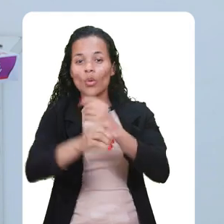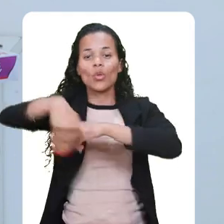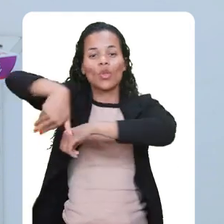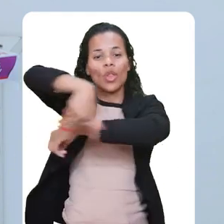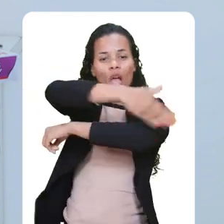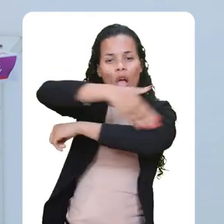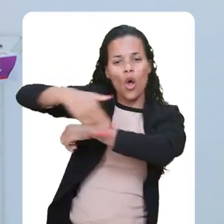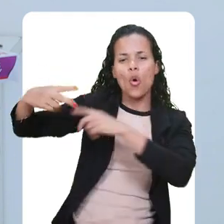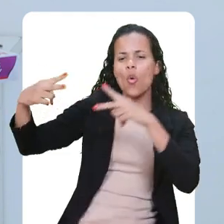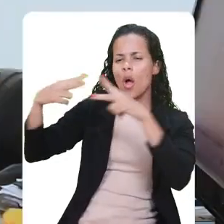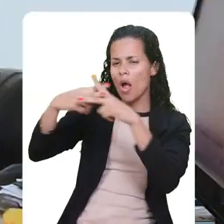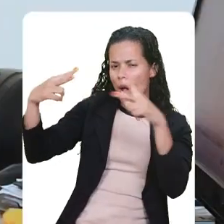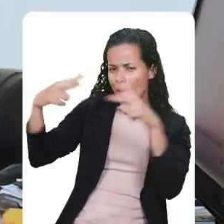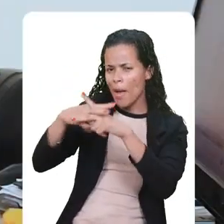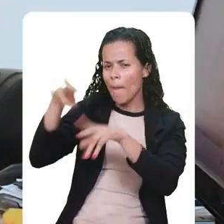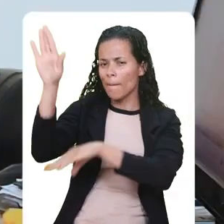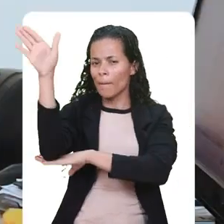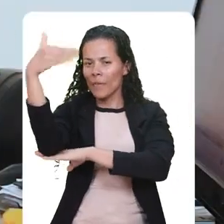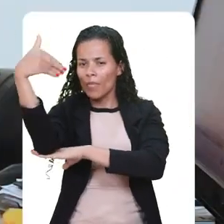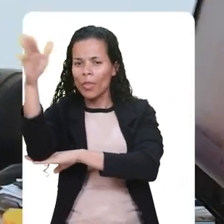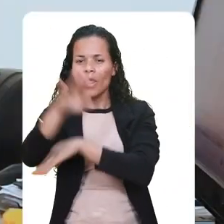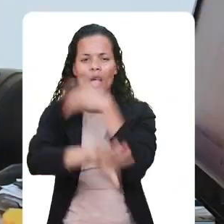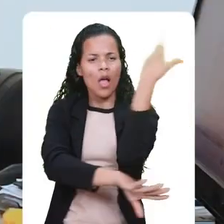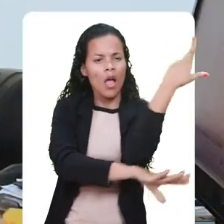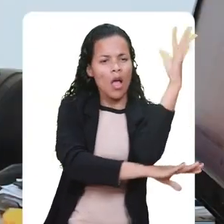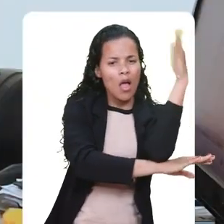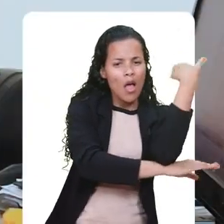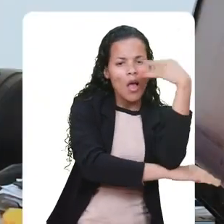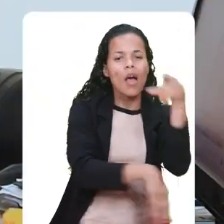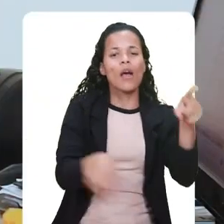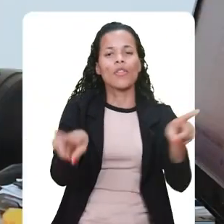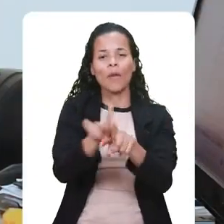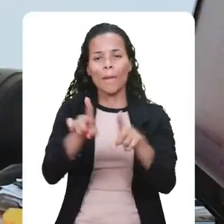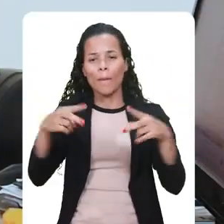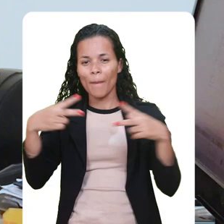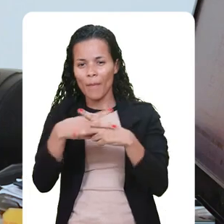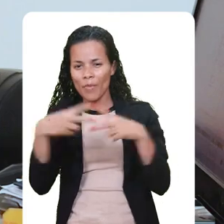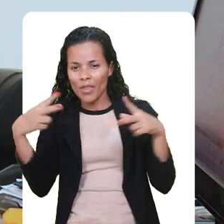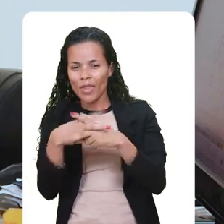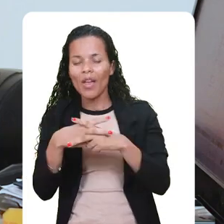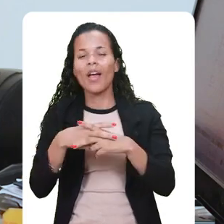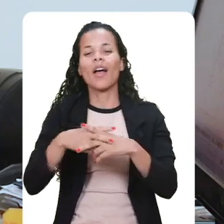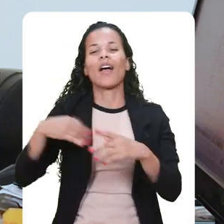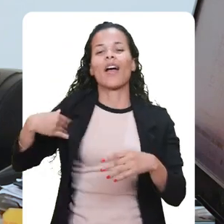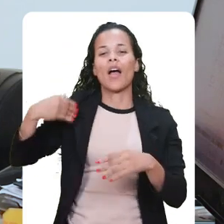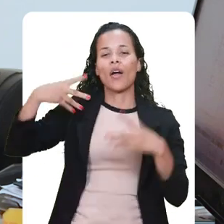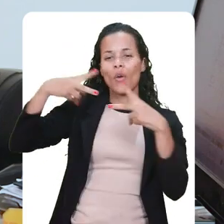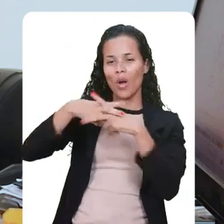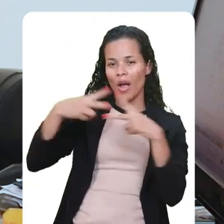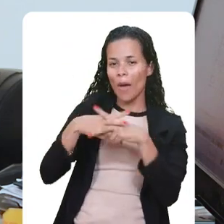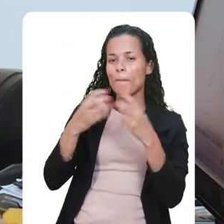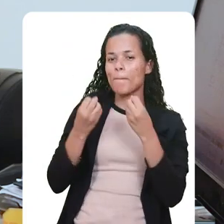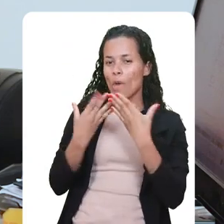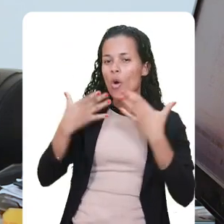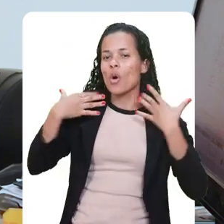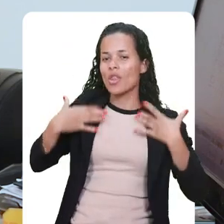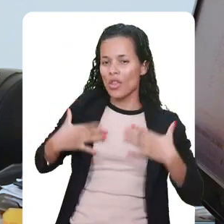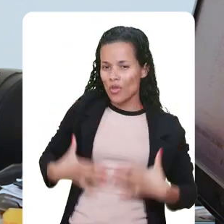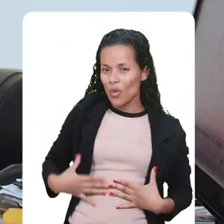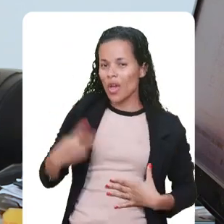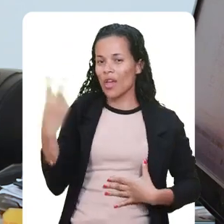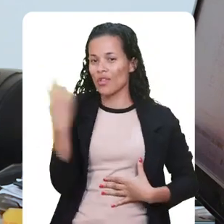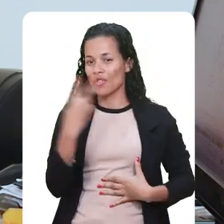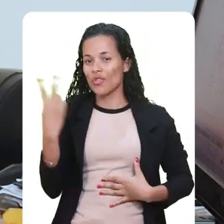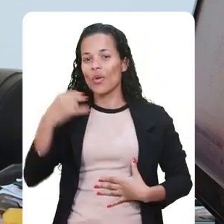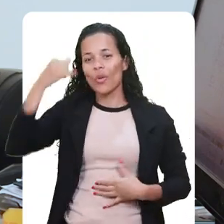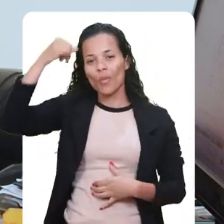aquela briga de bandeiras e tal, e havia uma guerra realmente, no dito popular, né? A boa guerra, né? Que existia entre eles